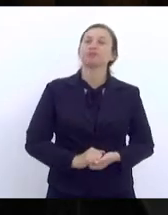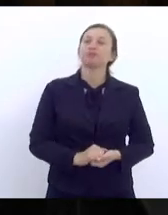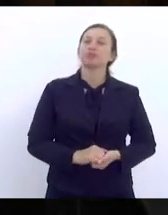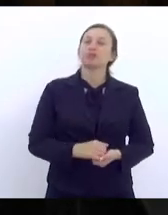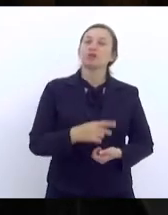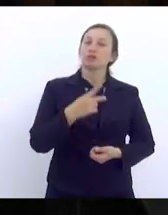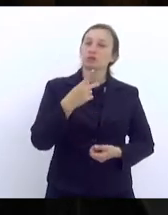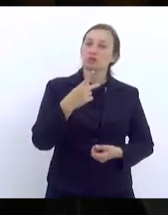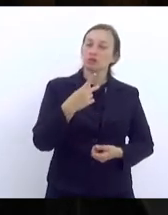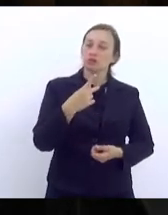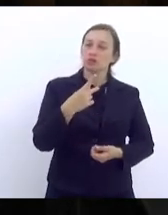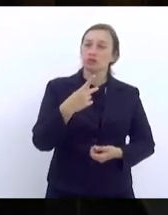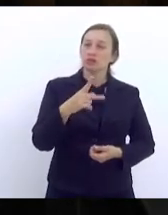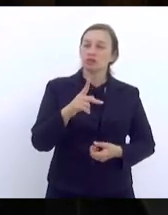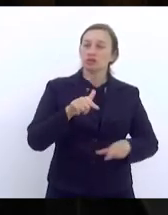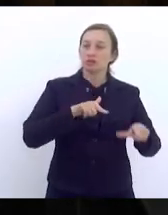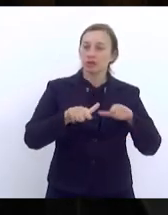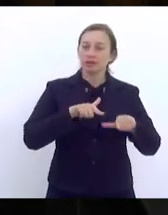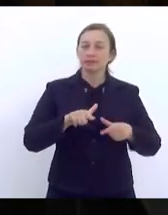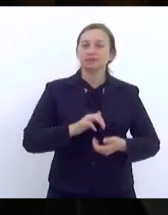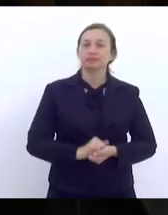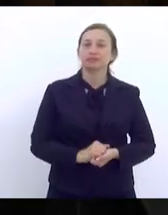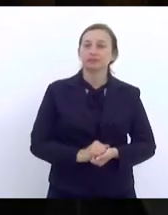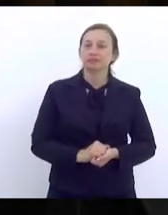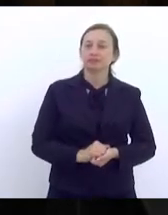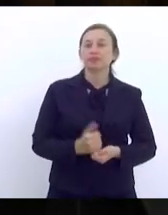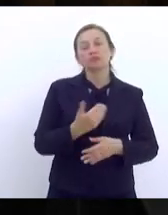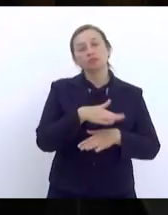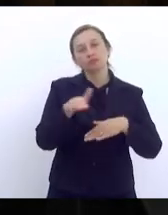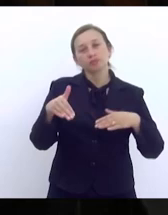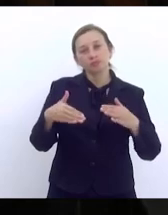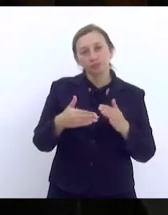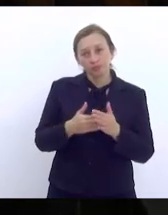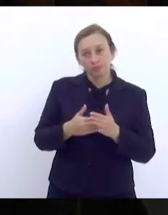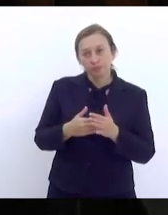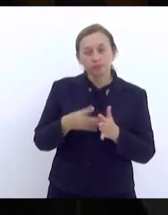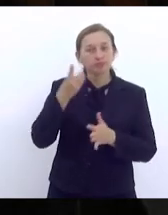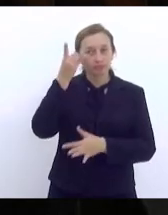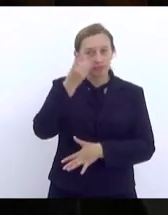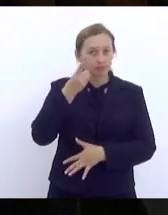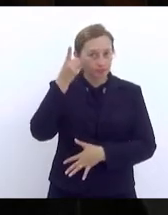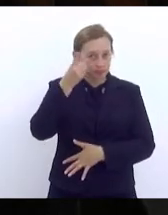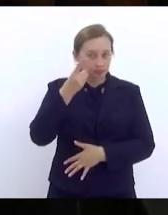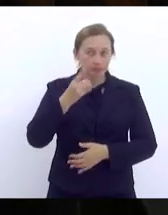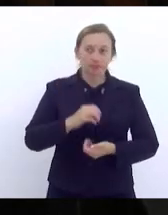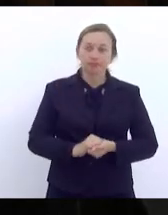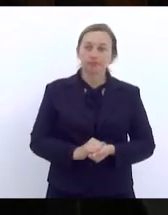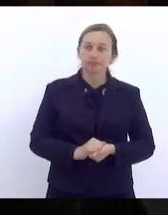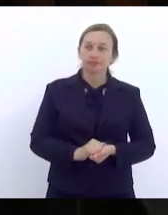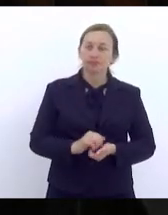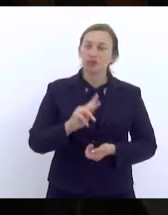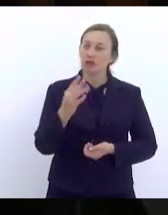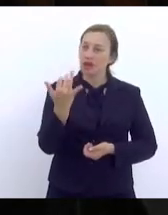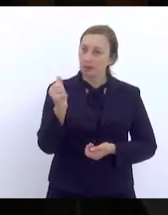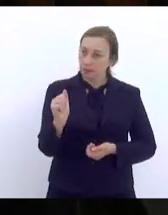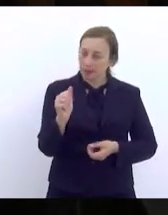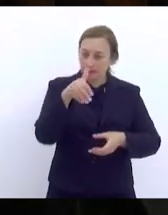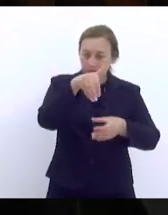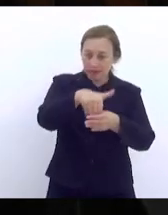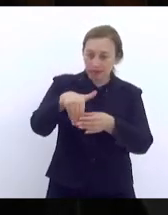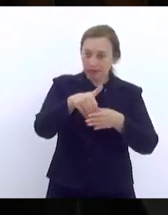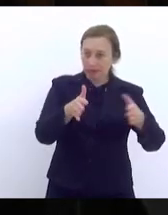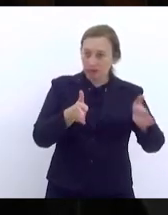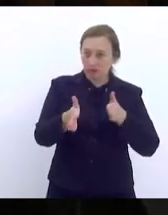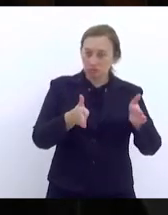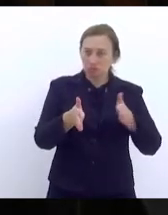esse voto na urna todos aqui fizeram campanhas eleitoral não